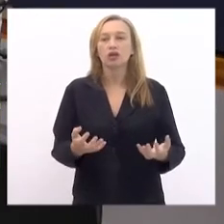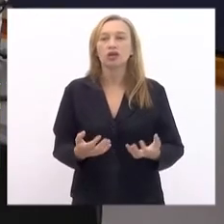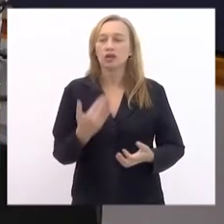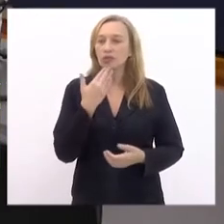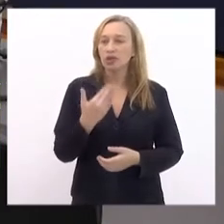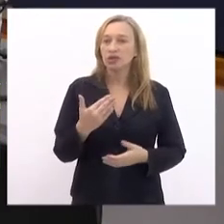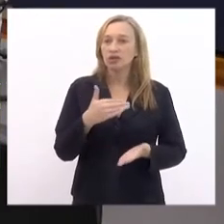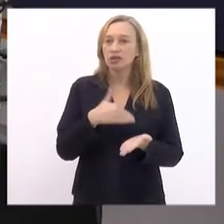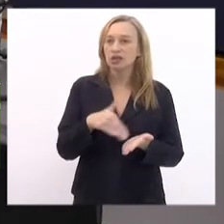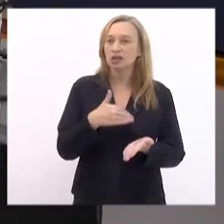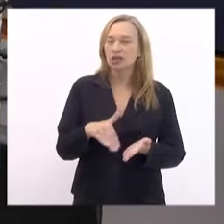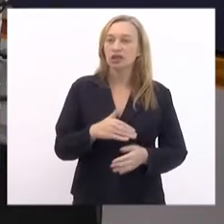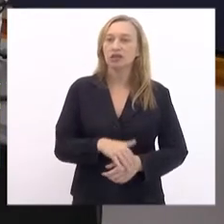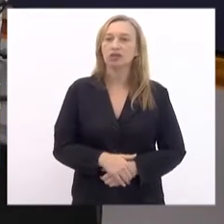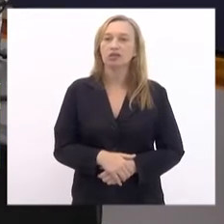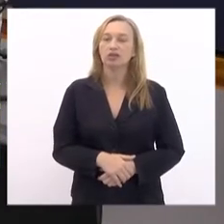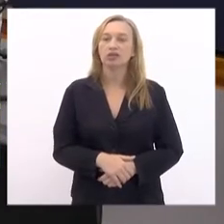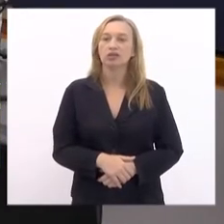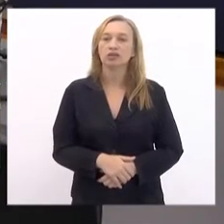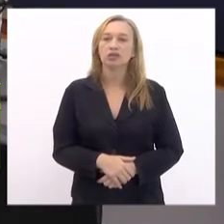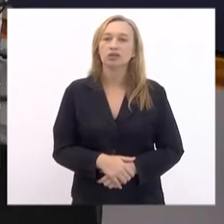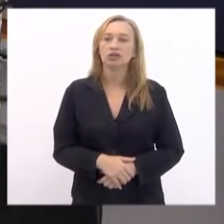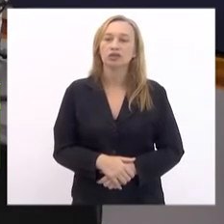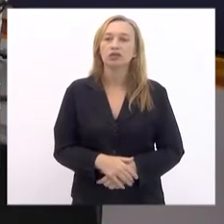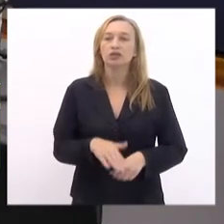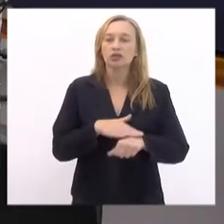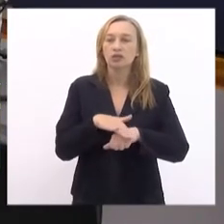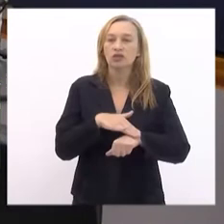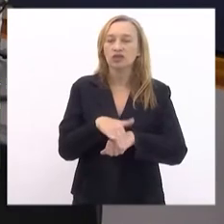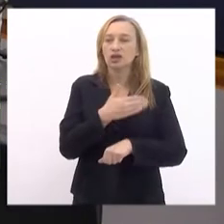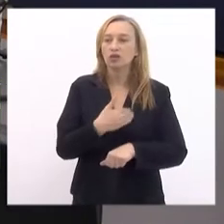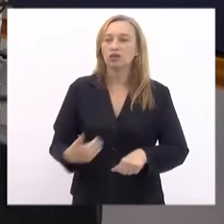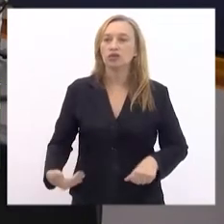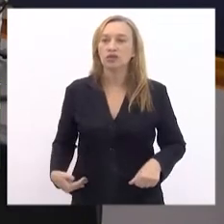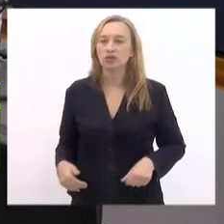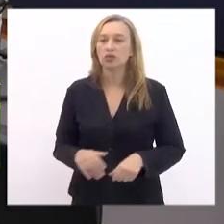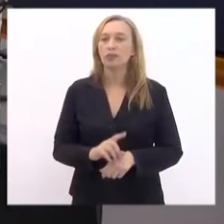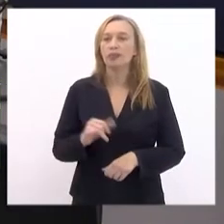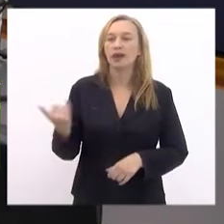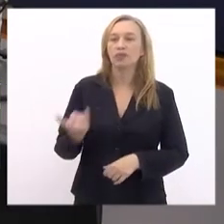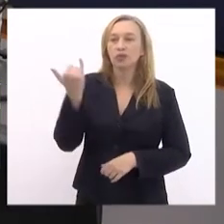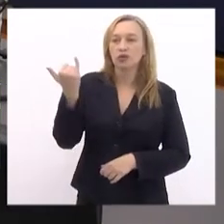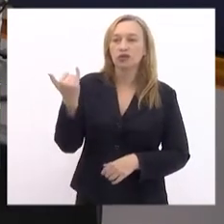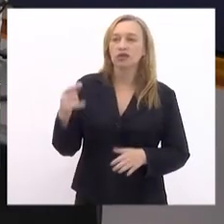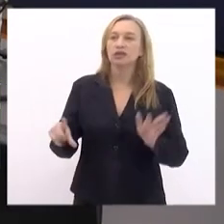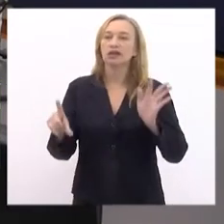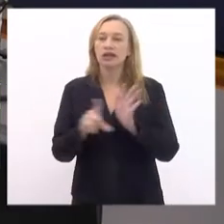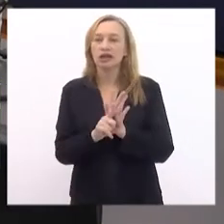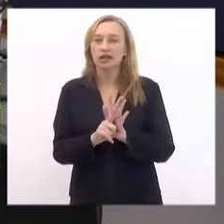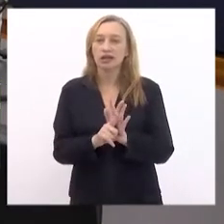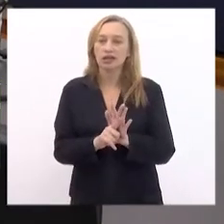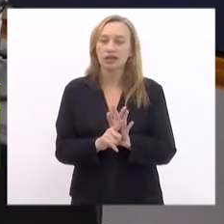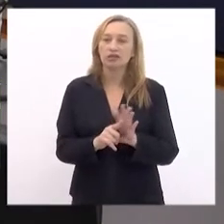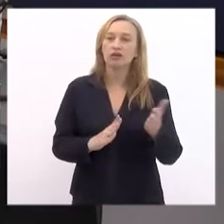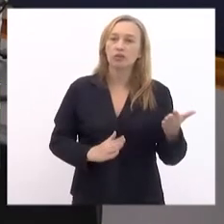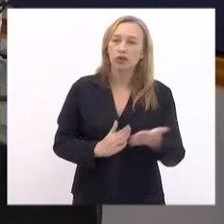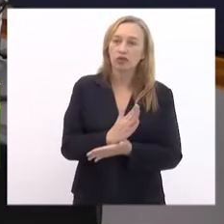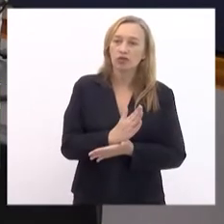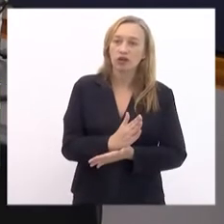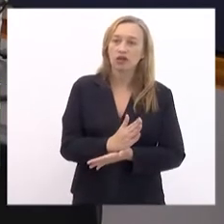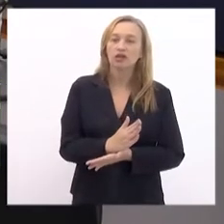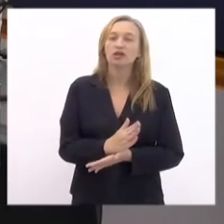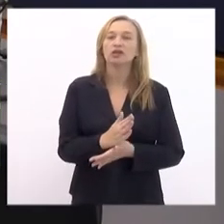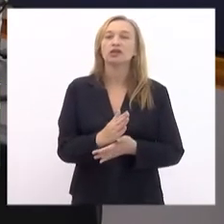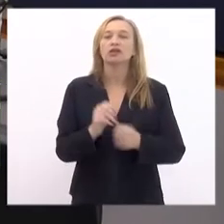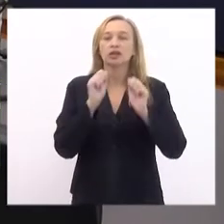ao secretário que possa conversar com o governador sobre a importância da sanção dessa lei. Foi aprovada aqui na Assembleia sem